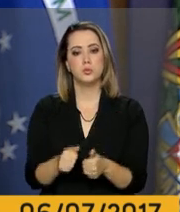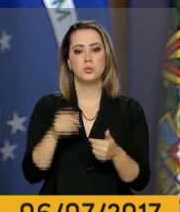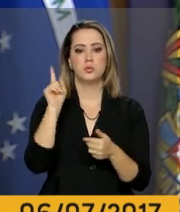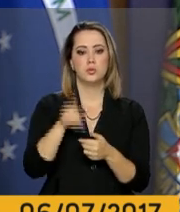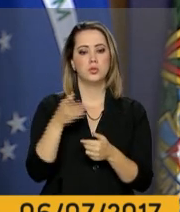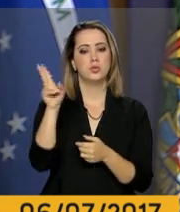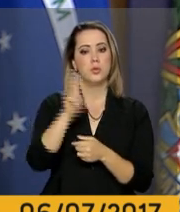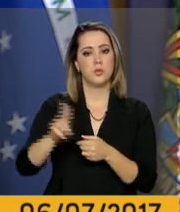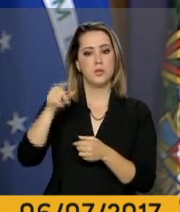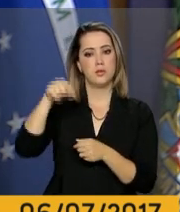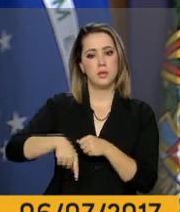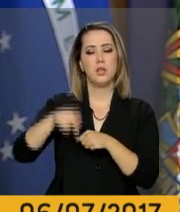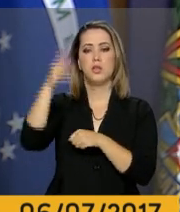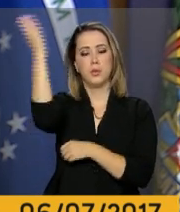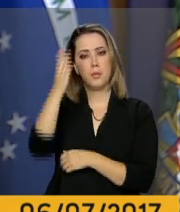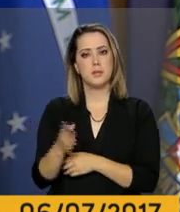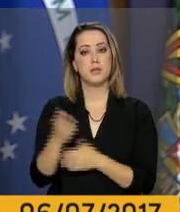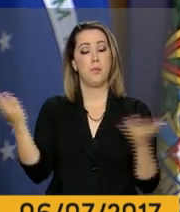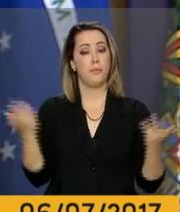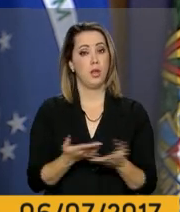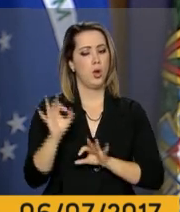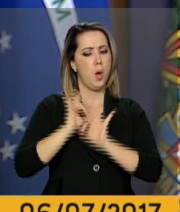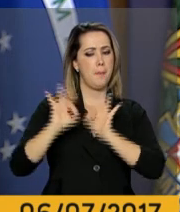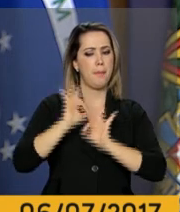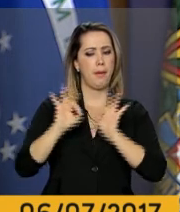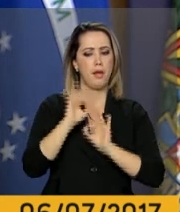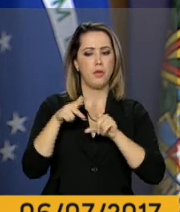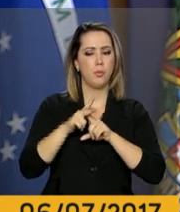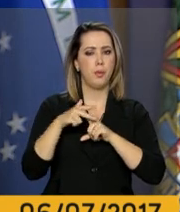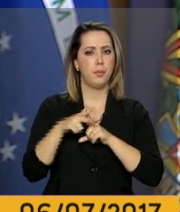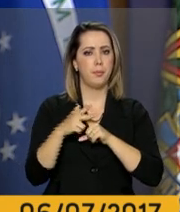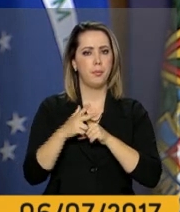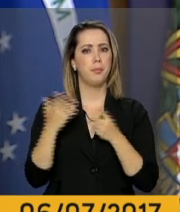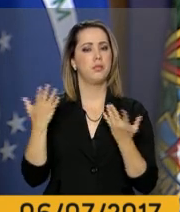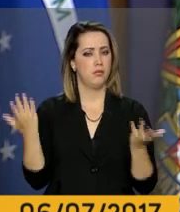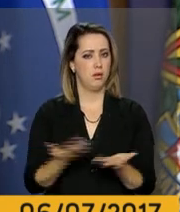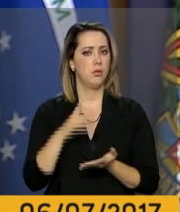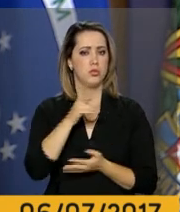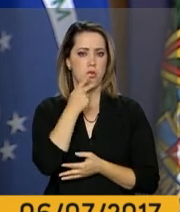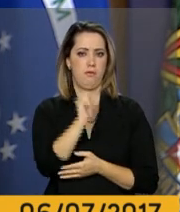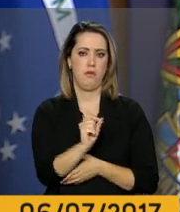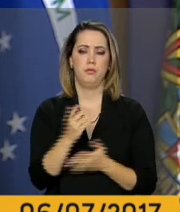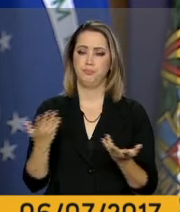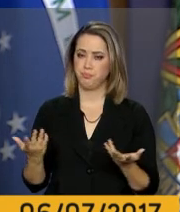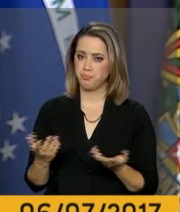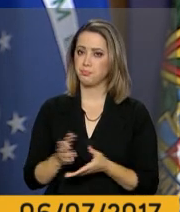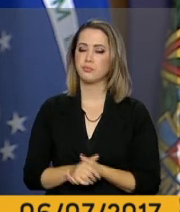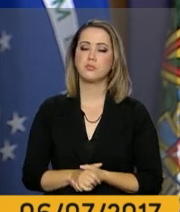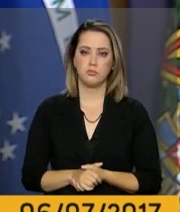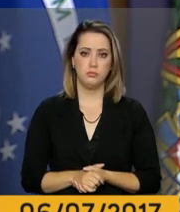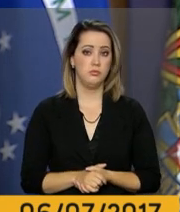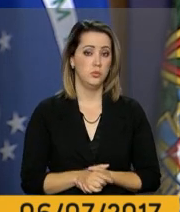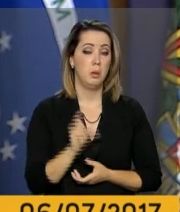no brasil agora talvez mais aperfeiçoada mente como acabaram de verificar e